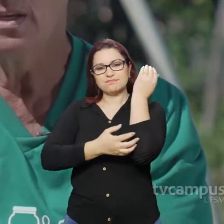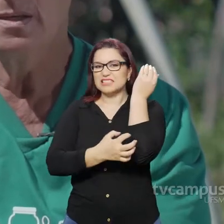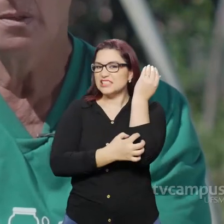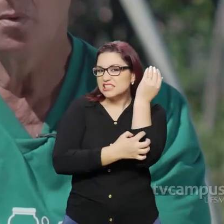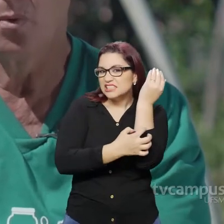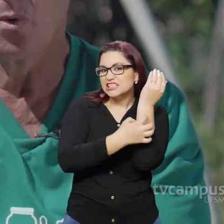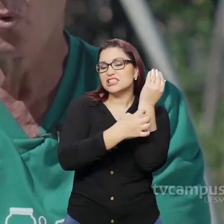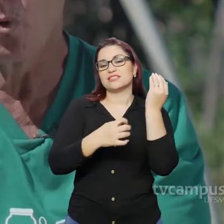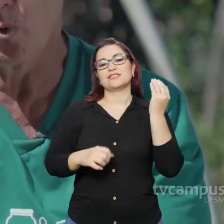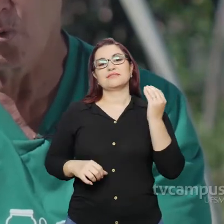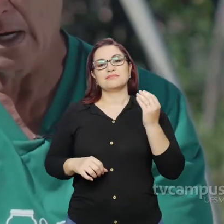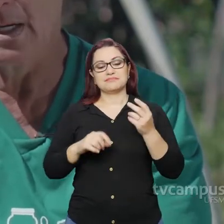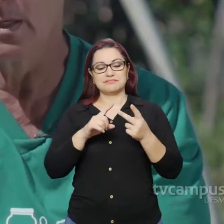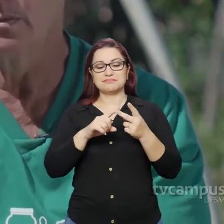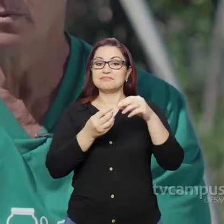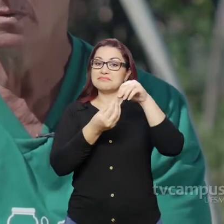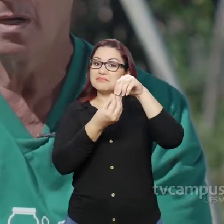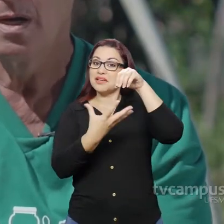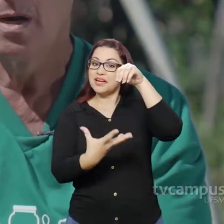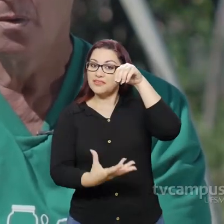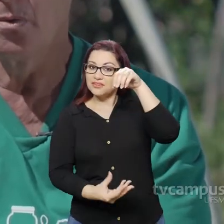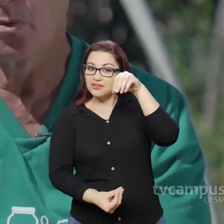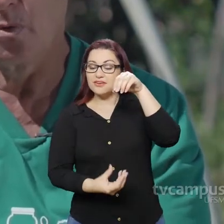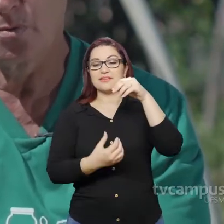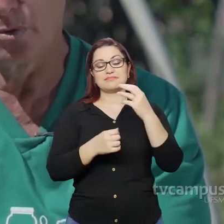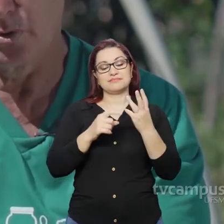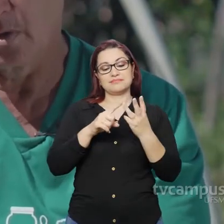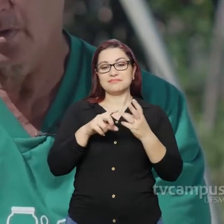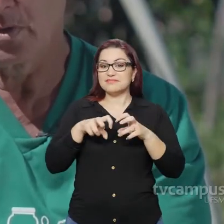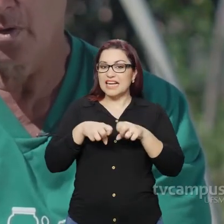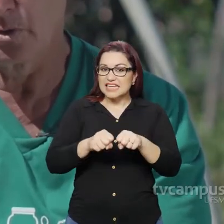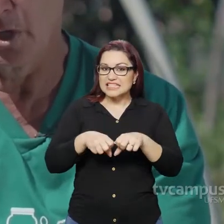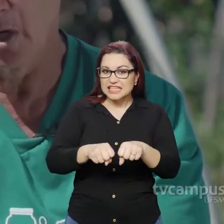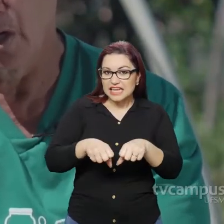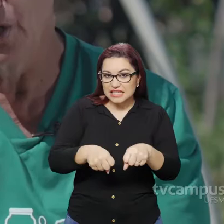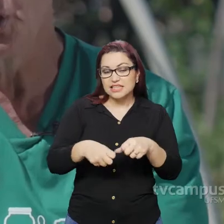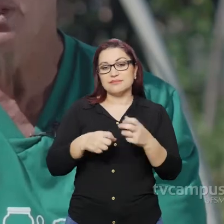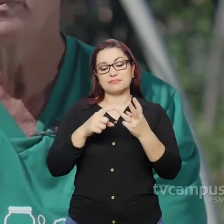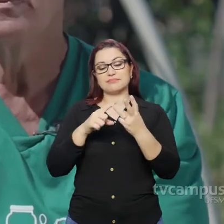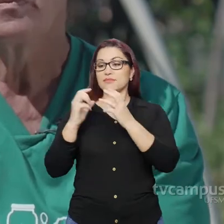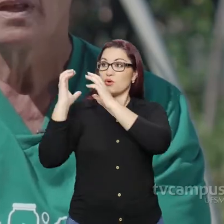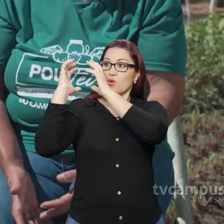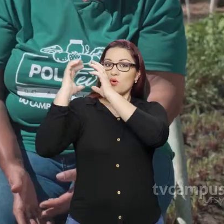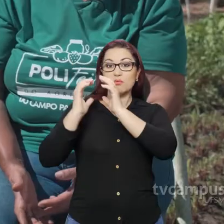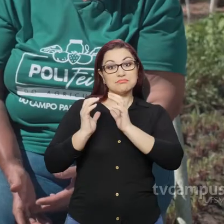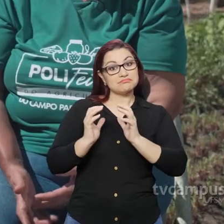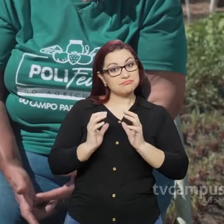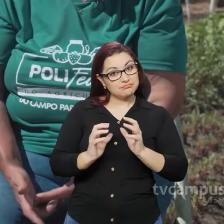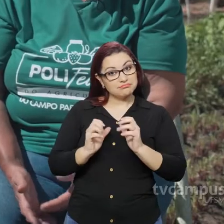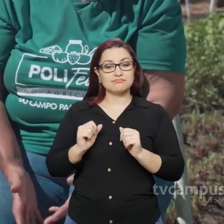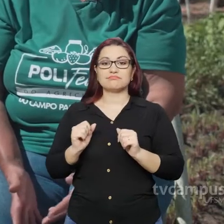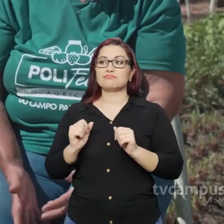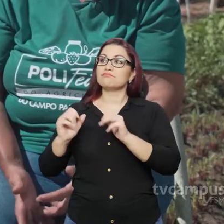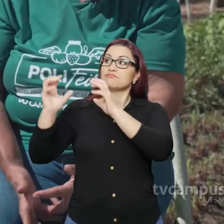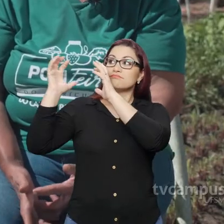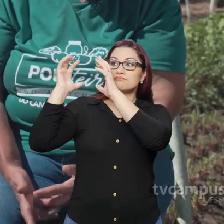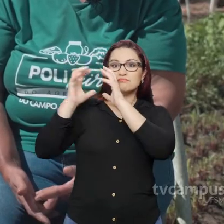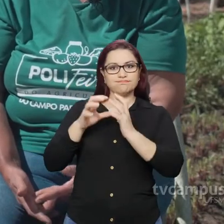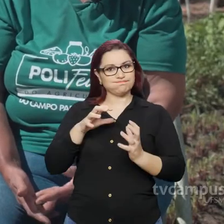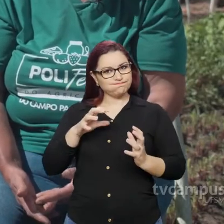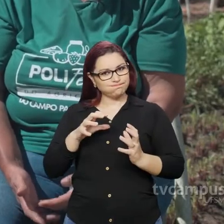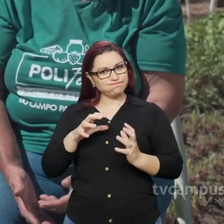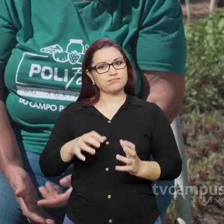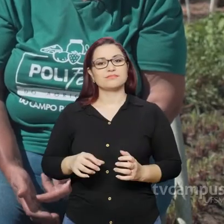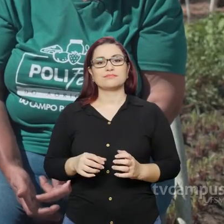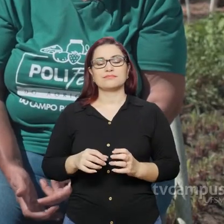açaí. O coco anão, o coco o gigante, o biribá, que é a fruta do